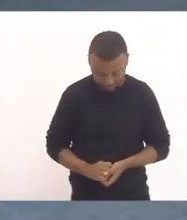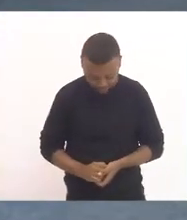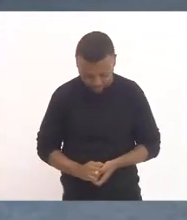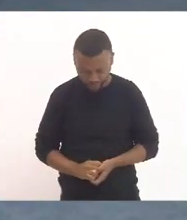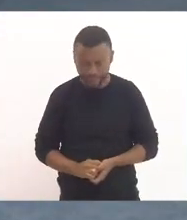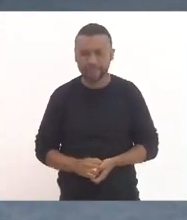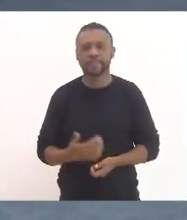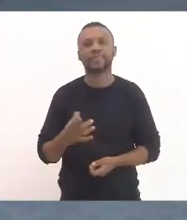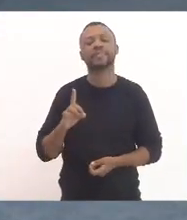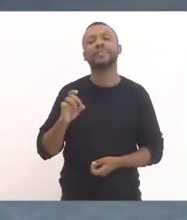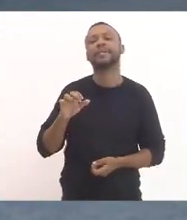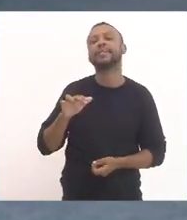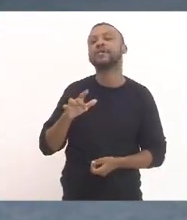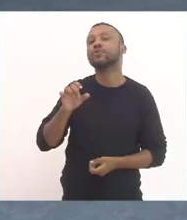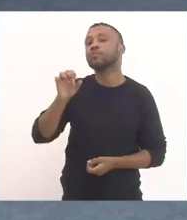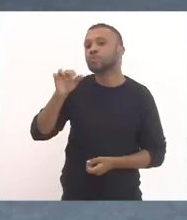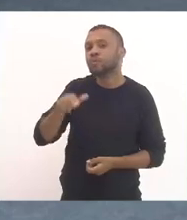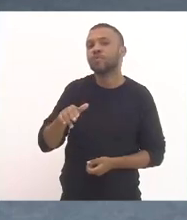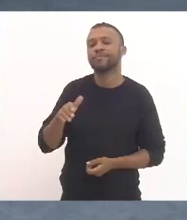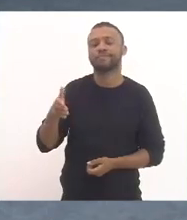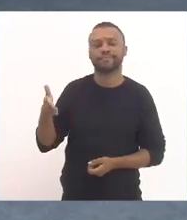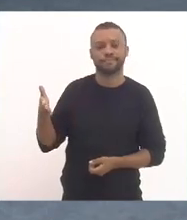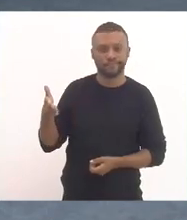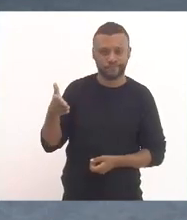o Wilson Qual palavra